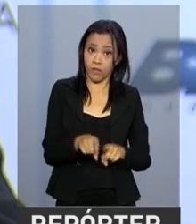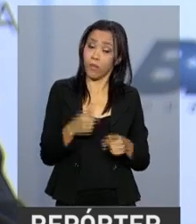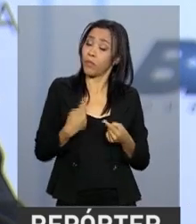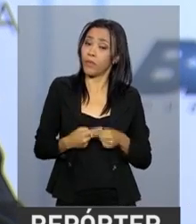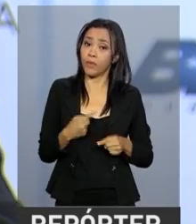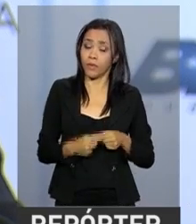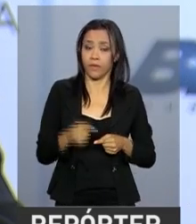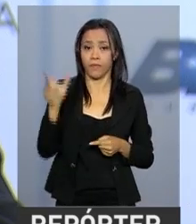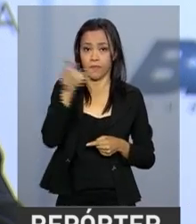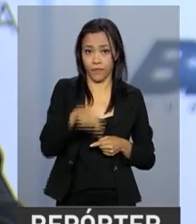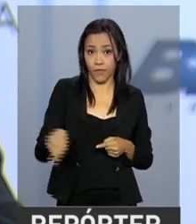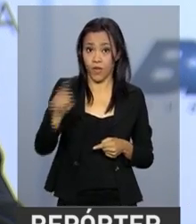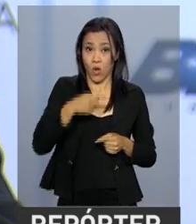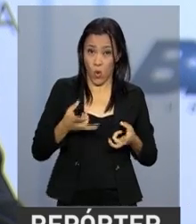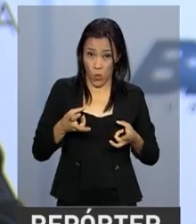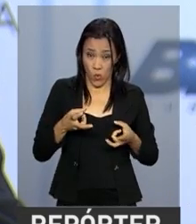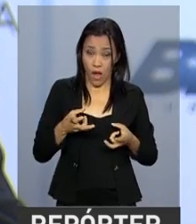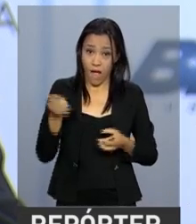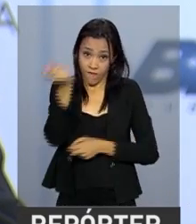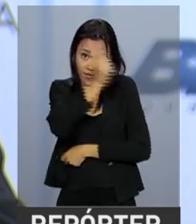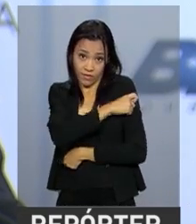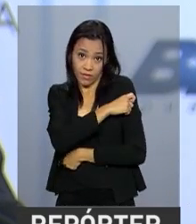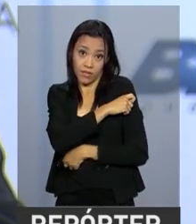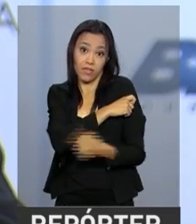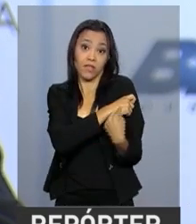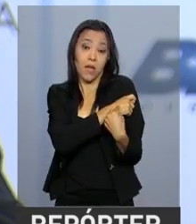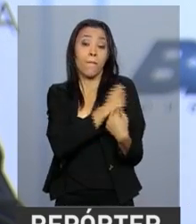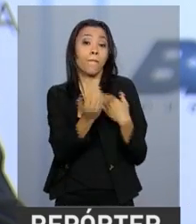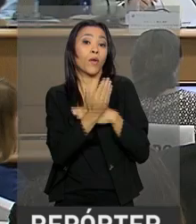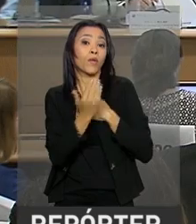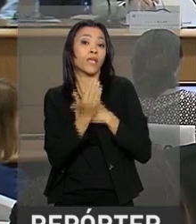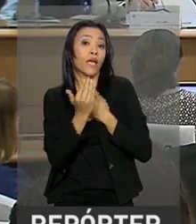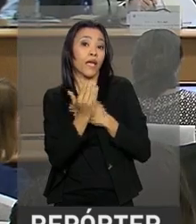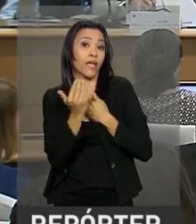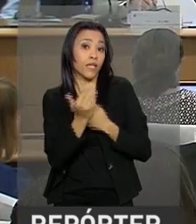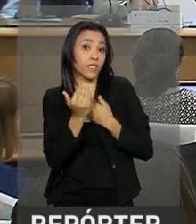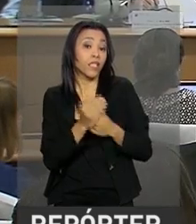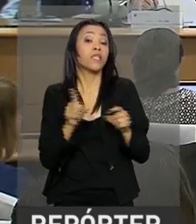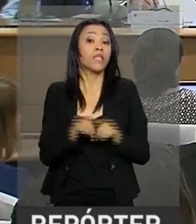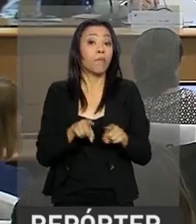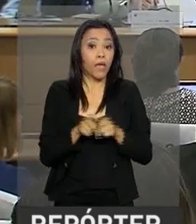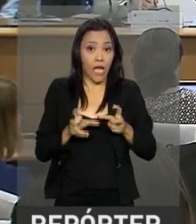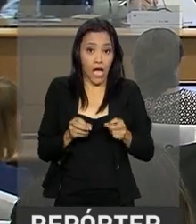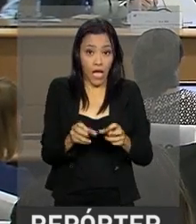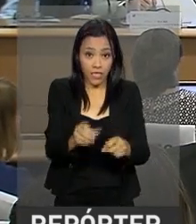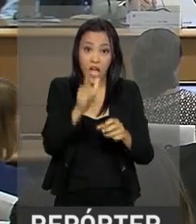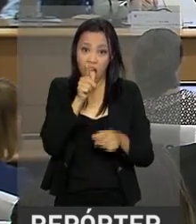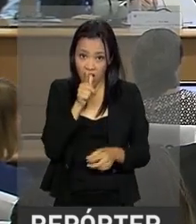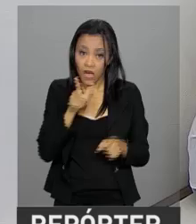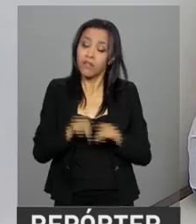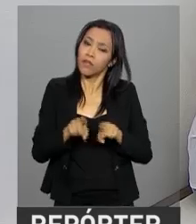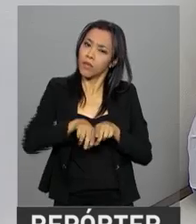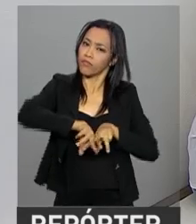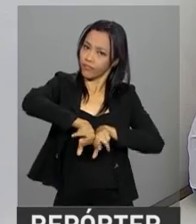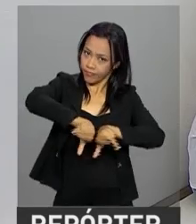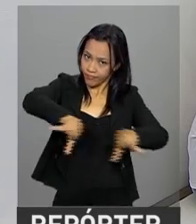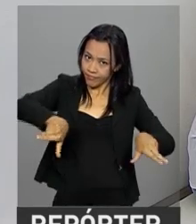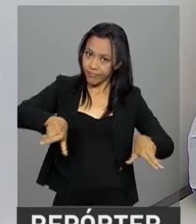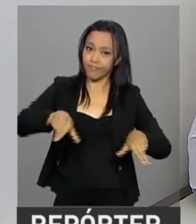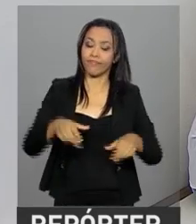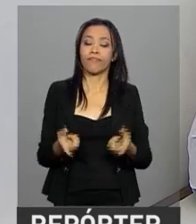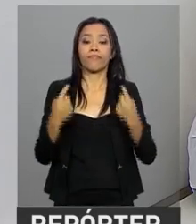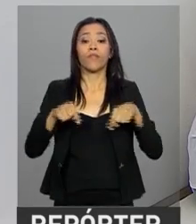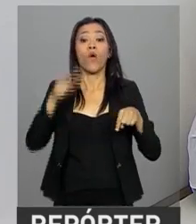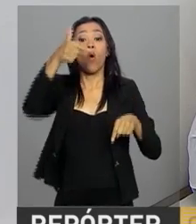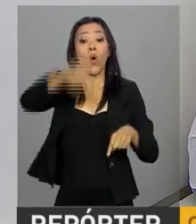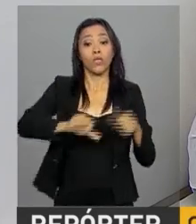porque a vacina também protege contra o câncer do pênis, ânus e as verrugas genitais. Outra mudança é que